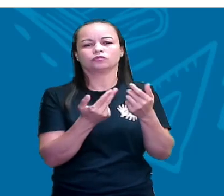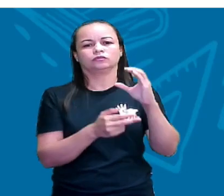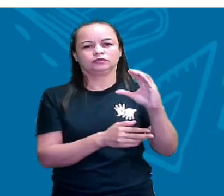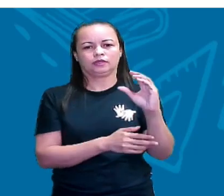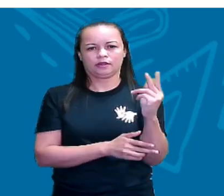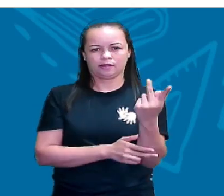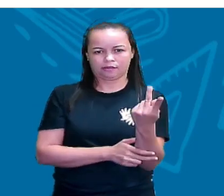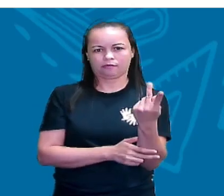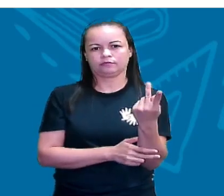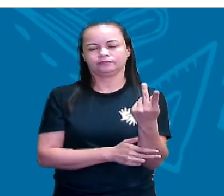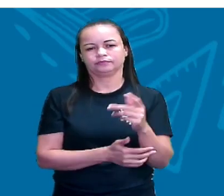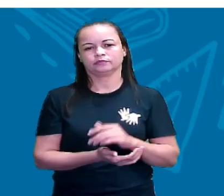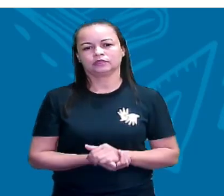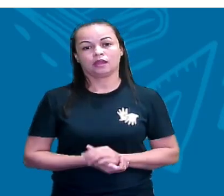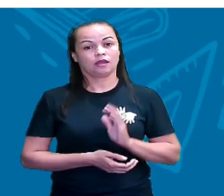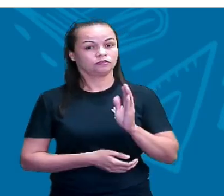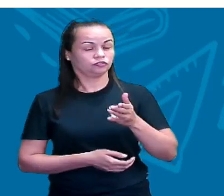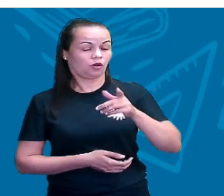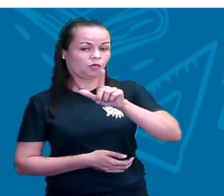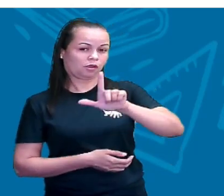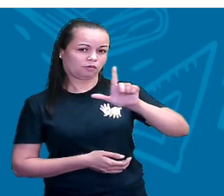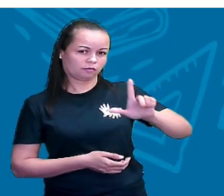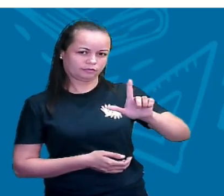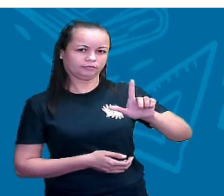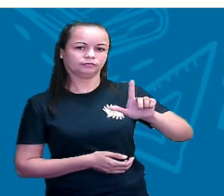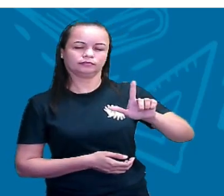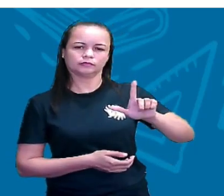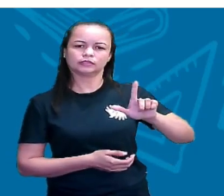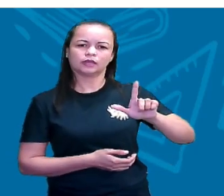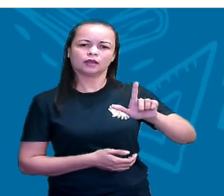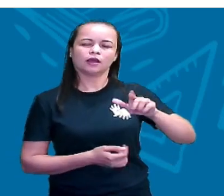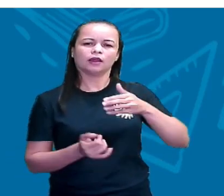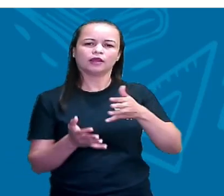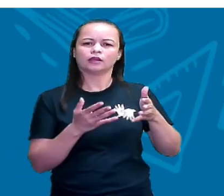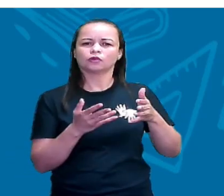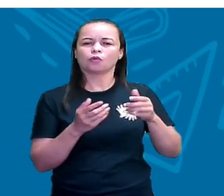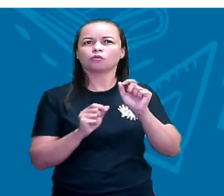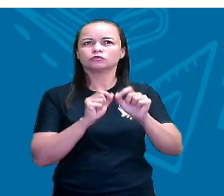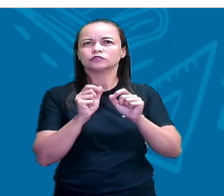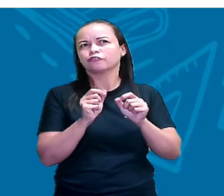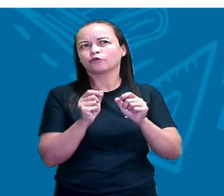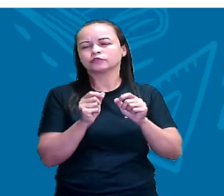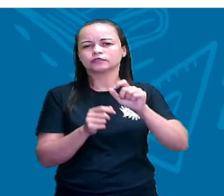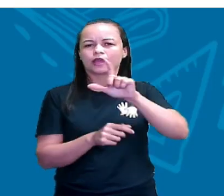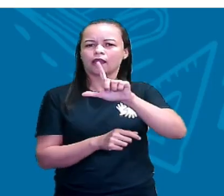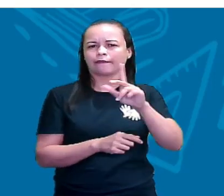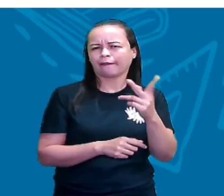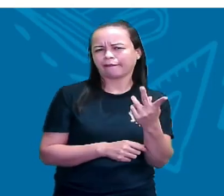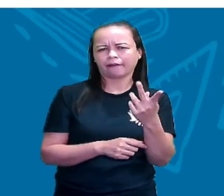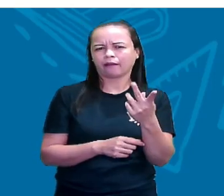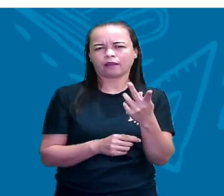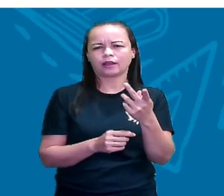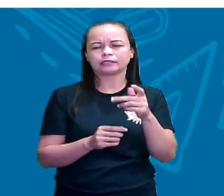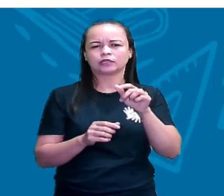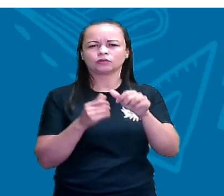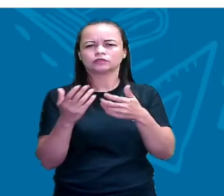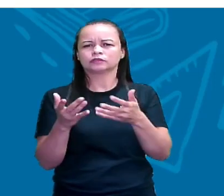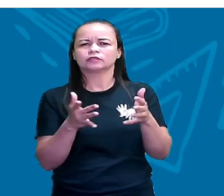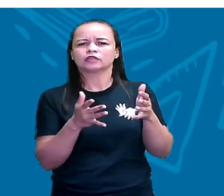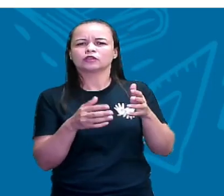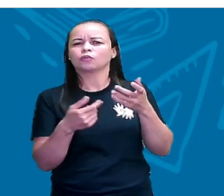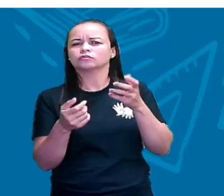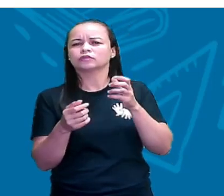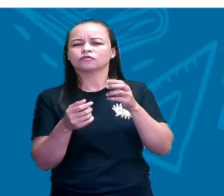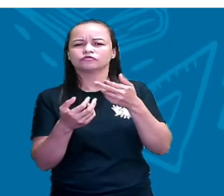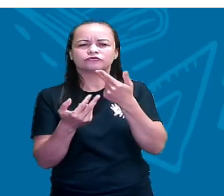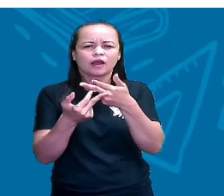CH. Já o LL, ele é pronunciado como se fosse LH, lluvia, rodilha,